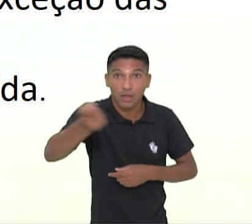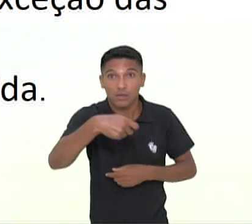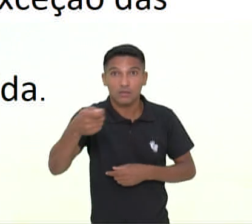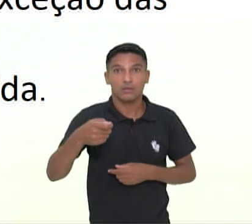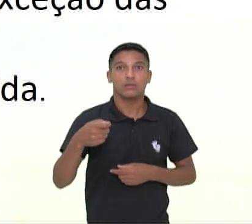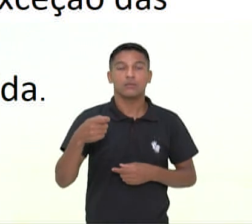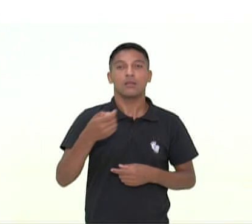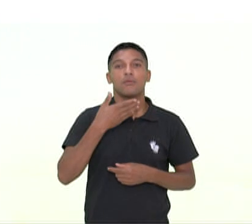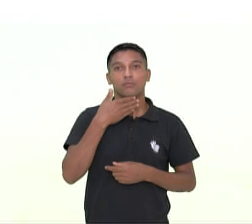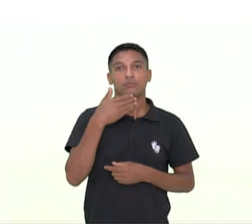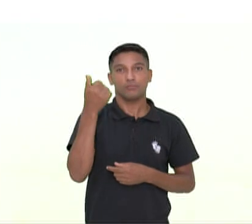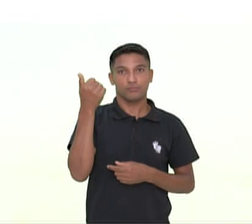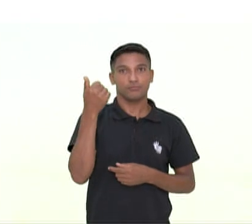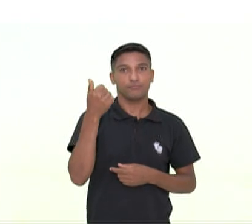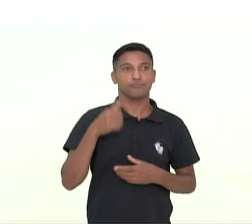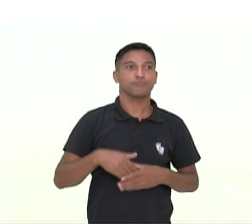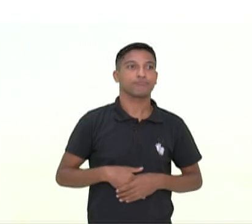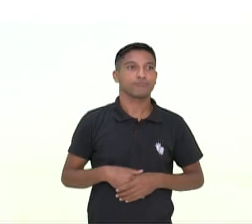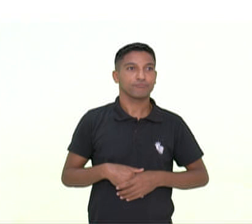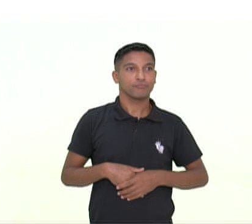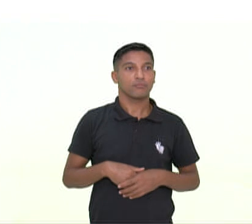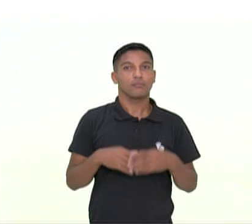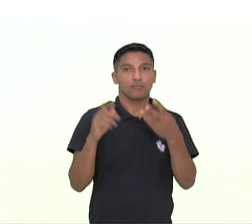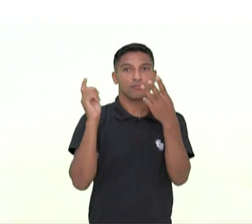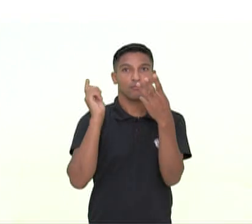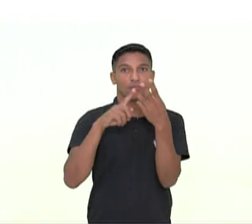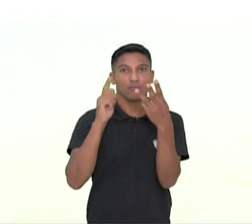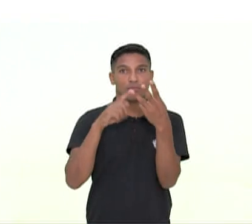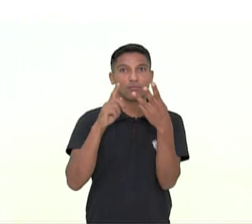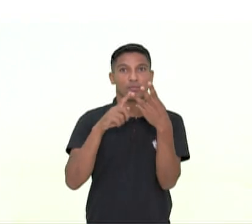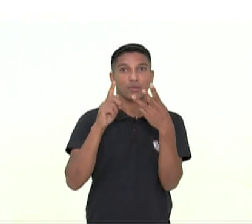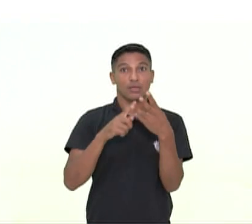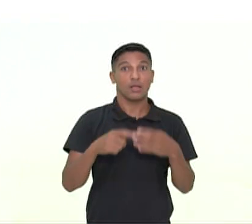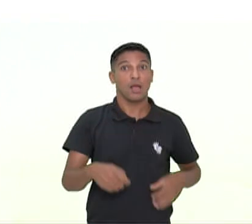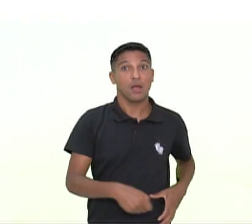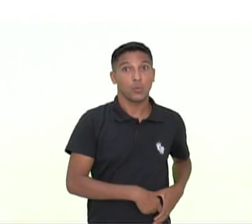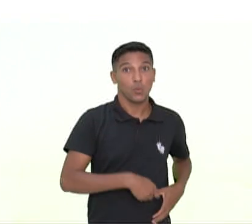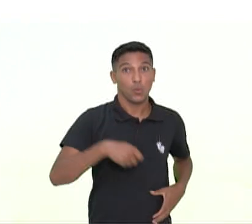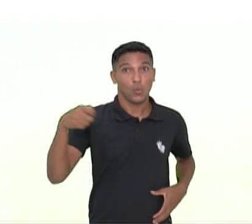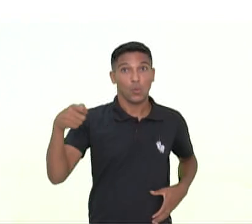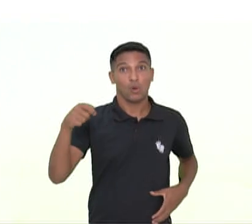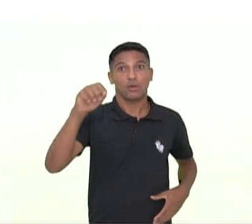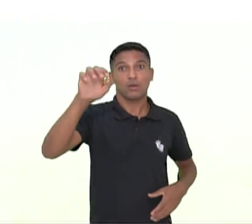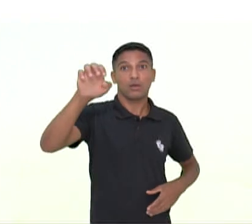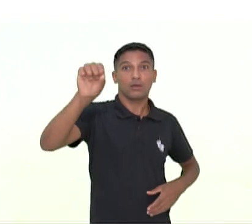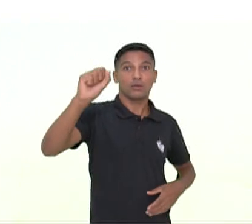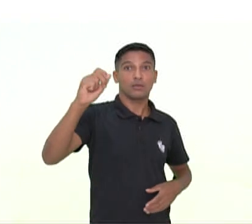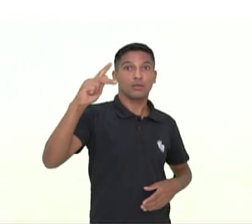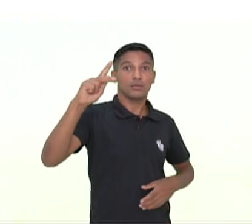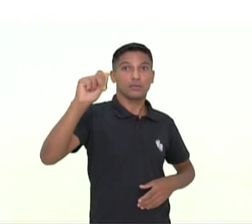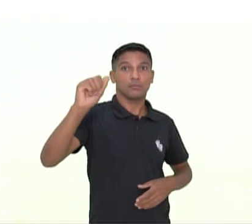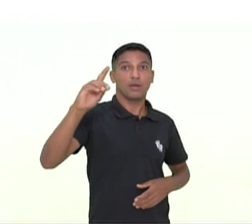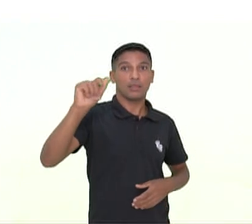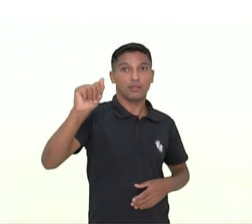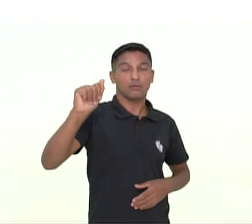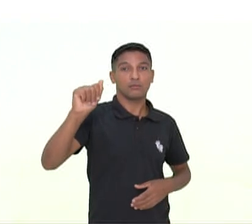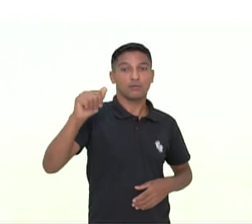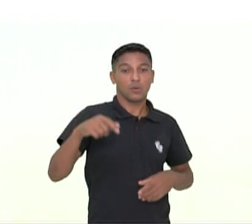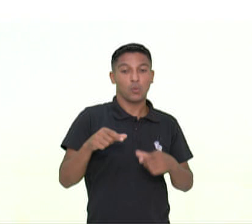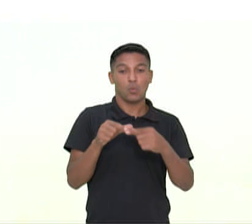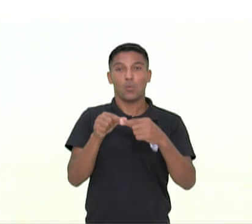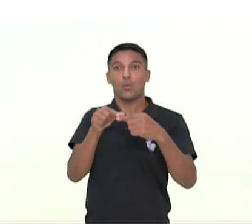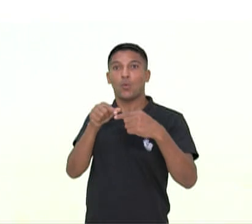grande a terceira arma é a espada é essa um pouco mais pesada 770g